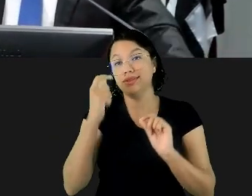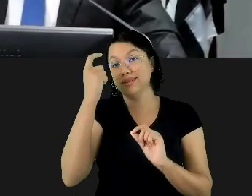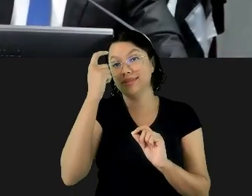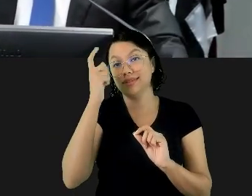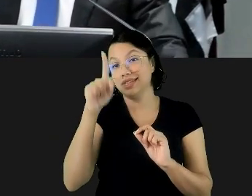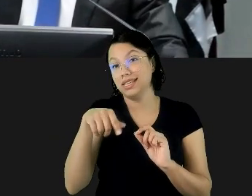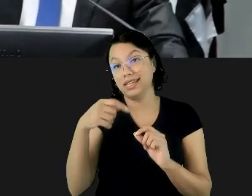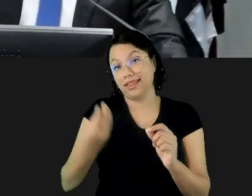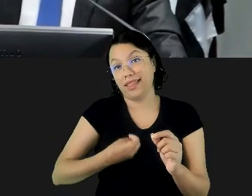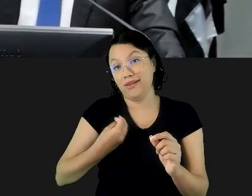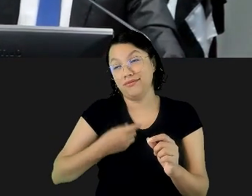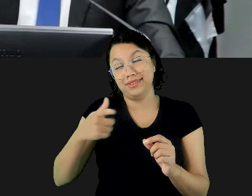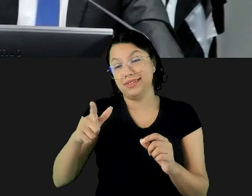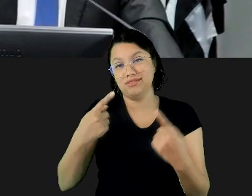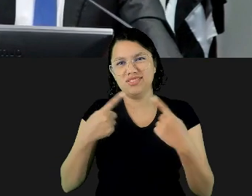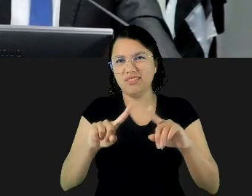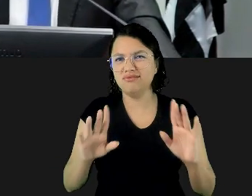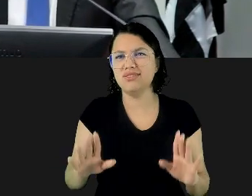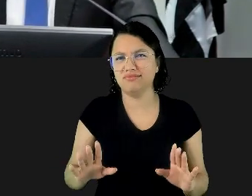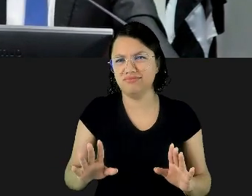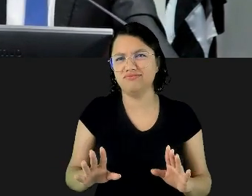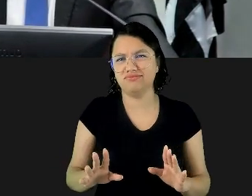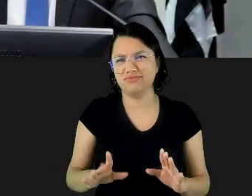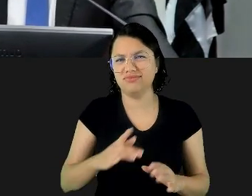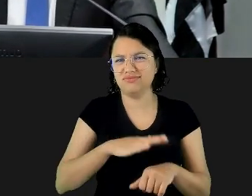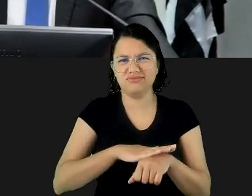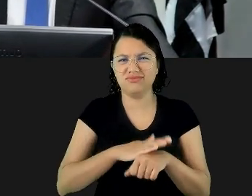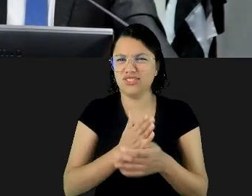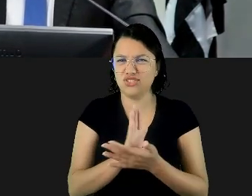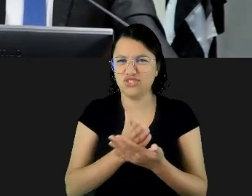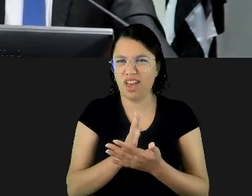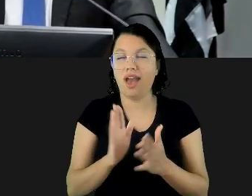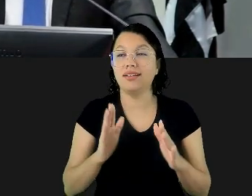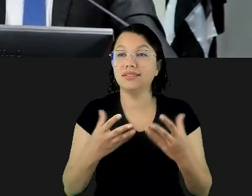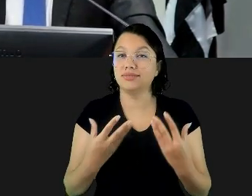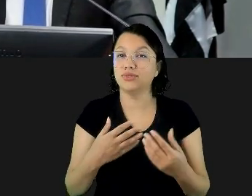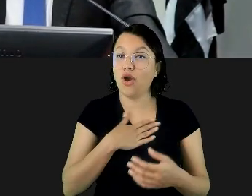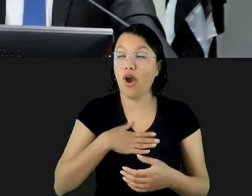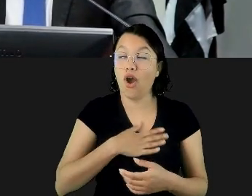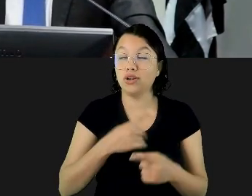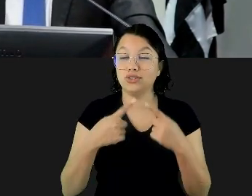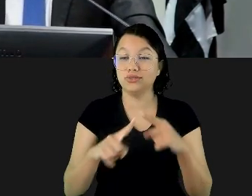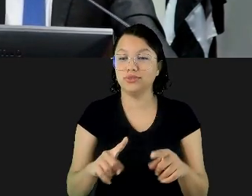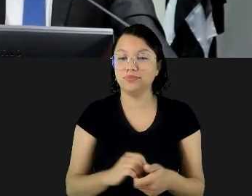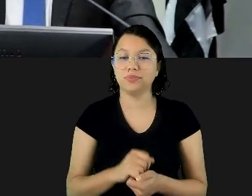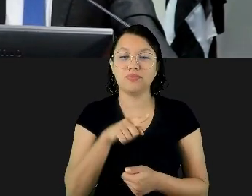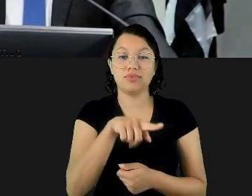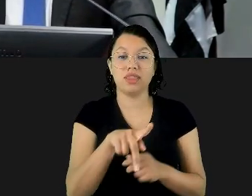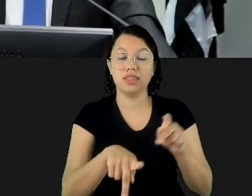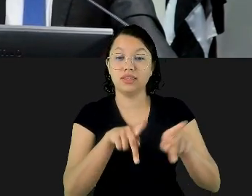tédio. Vamos para frente. Isso aí é o povo lá na expedição.